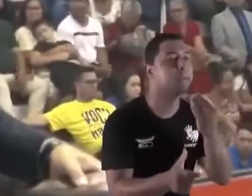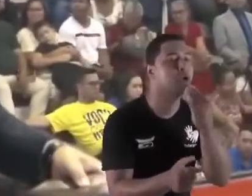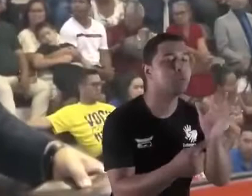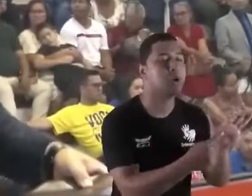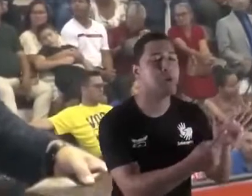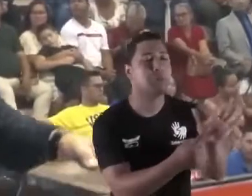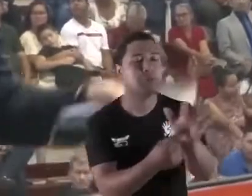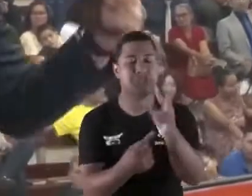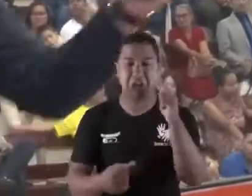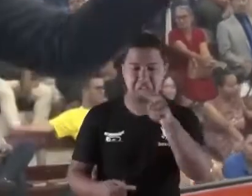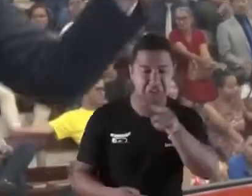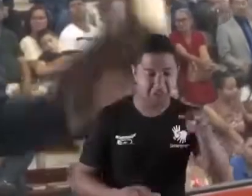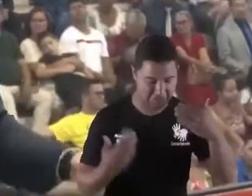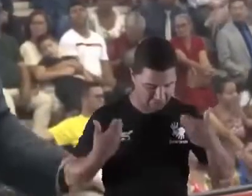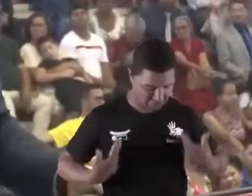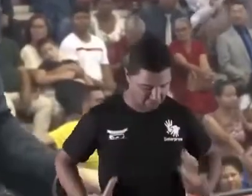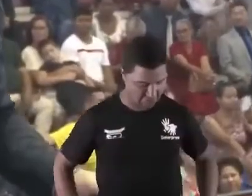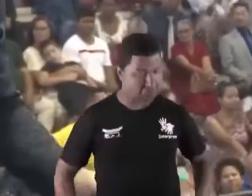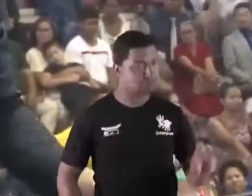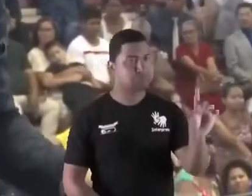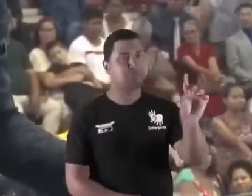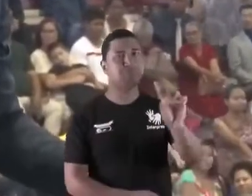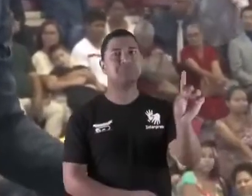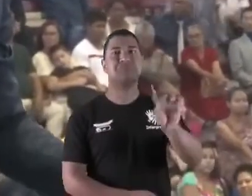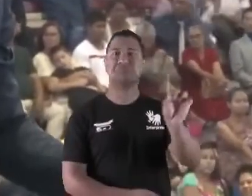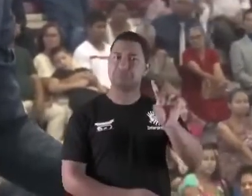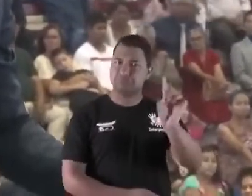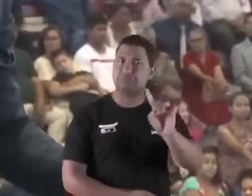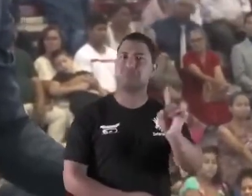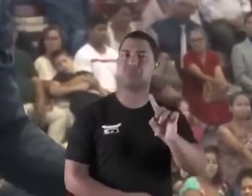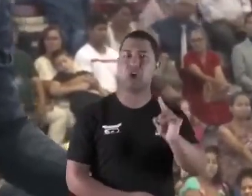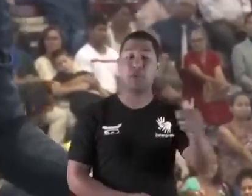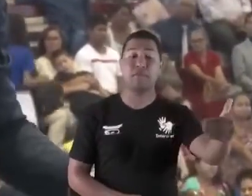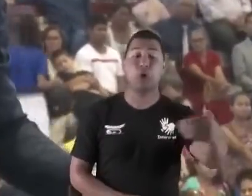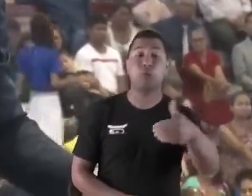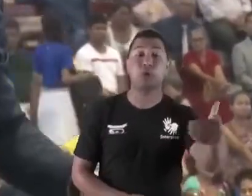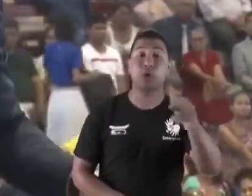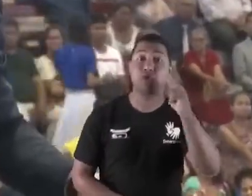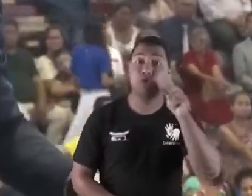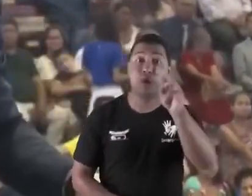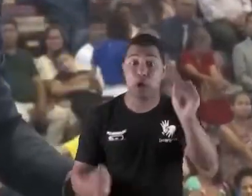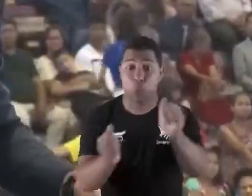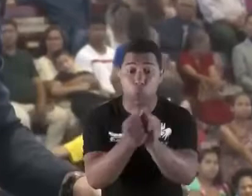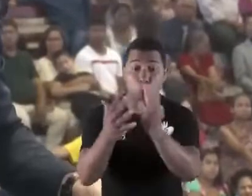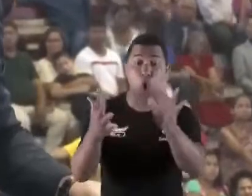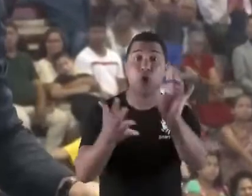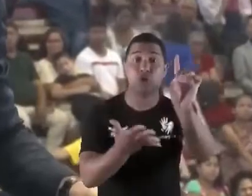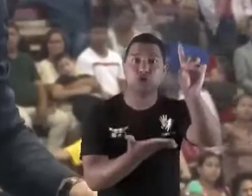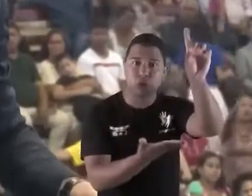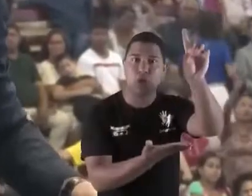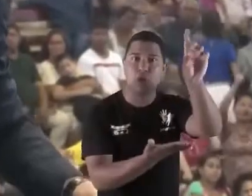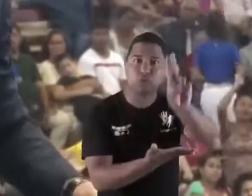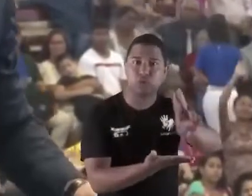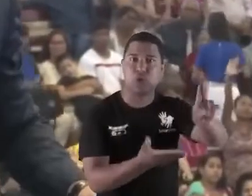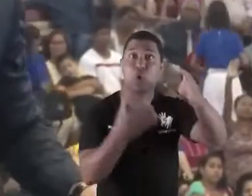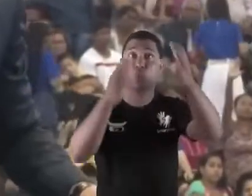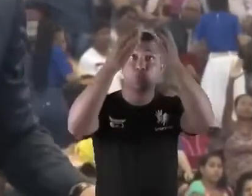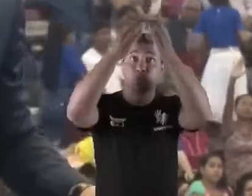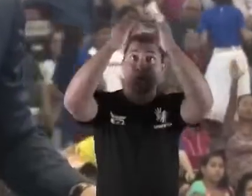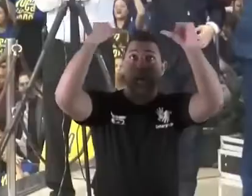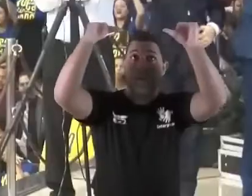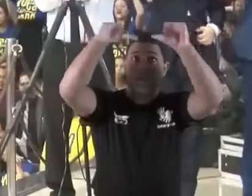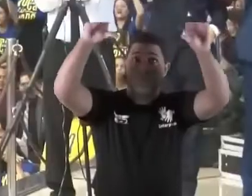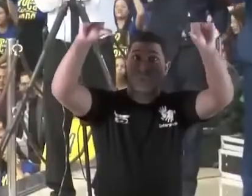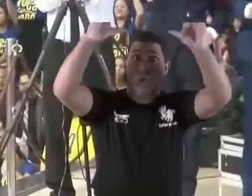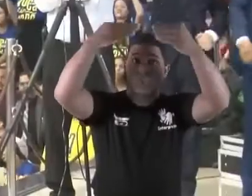Ninguém veio aqui para ver teu corpo. Viemos aqui para ver a glória de Deus, o céu se abrir.